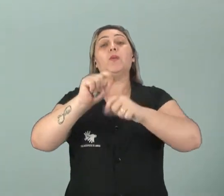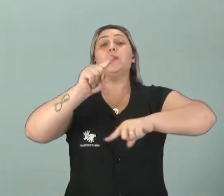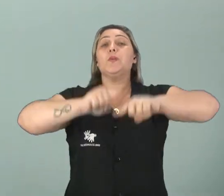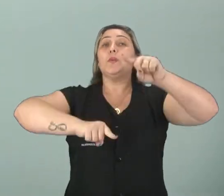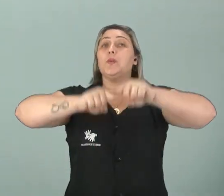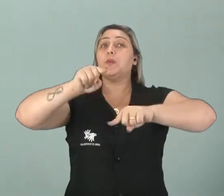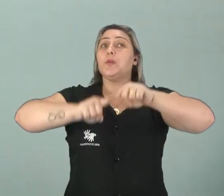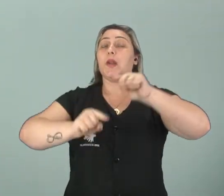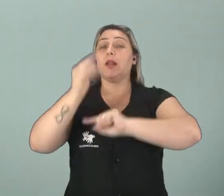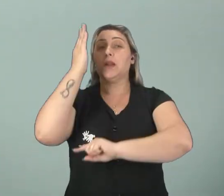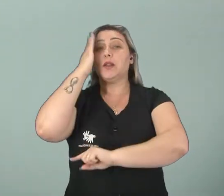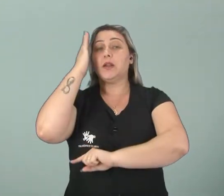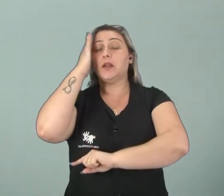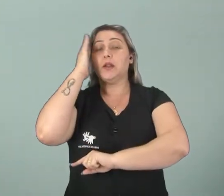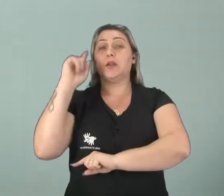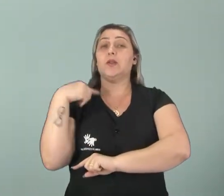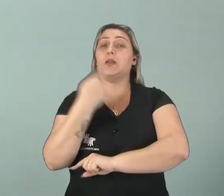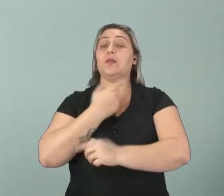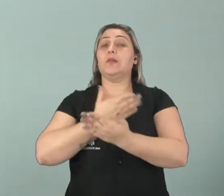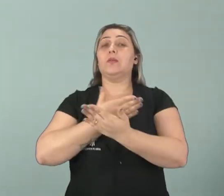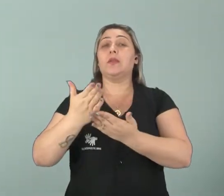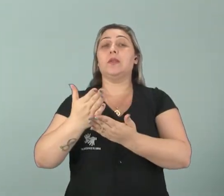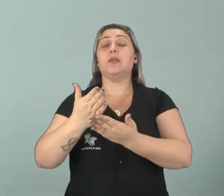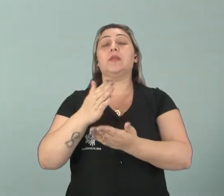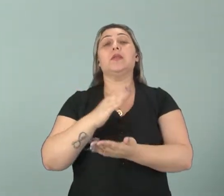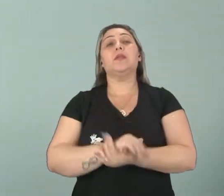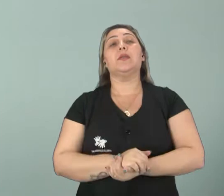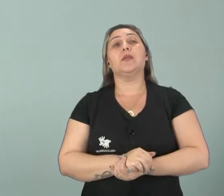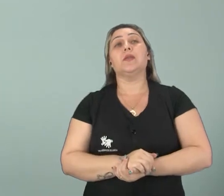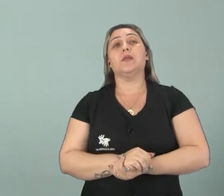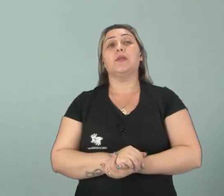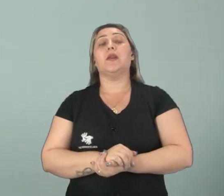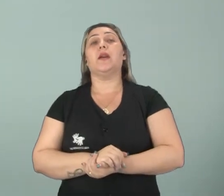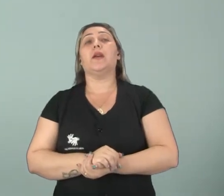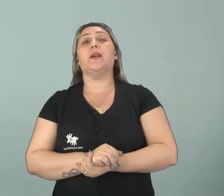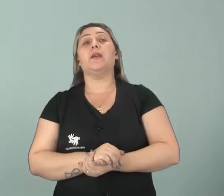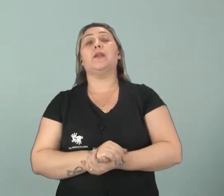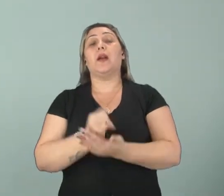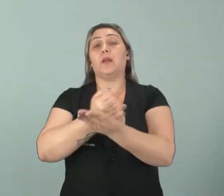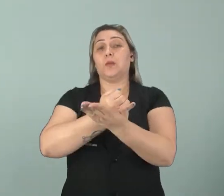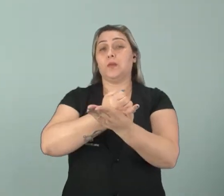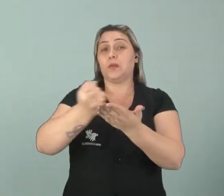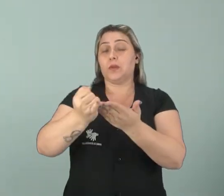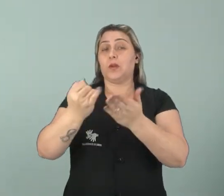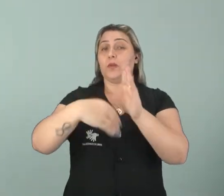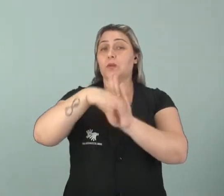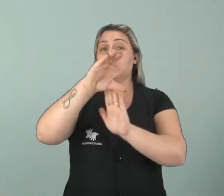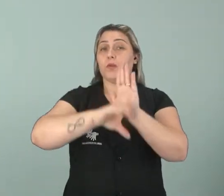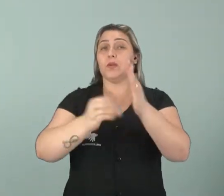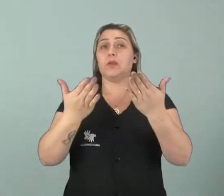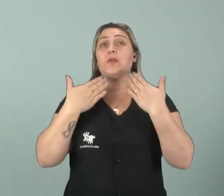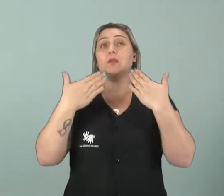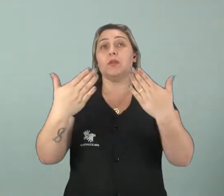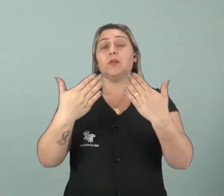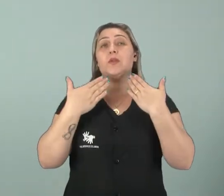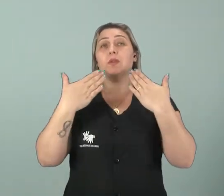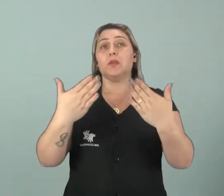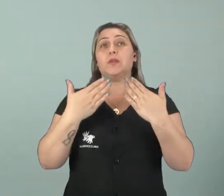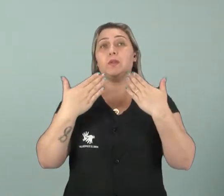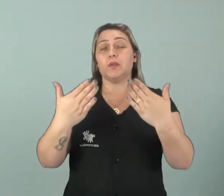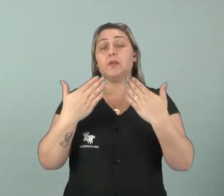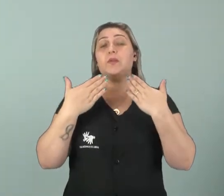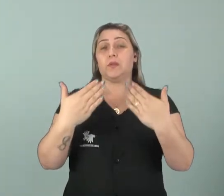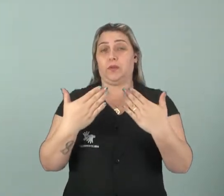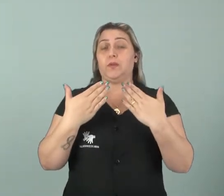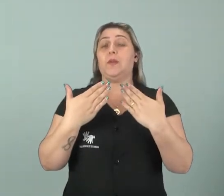Então, entendido isso, a gente vai começar a iniciar ou introduzir o nosso conceito de calor, que tem a ver com um